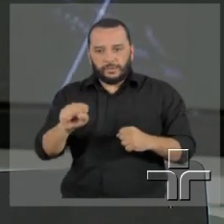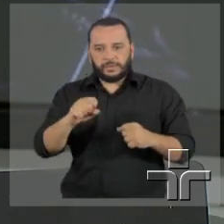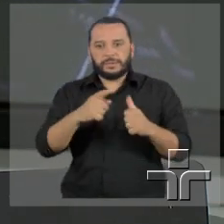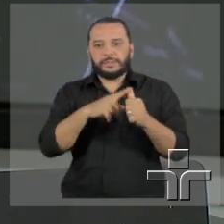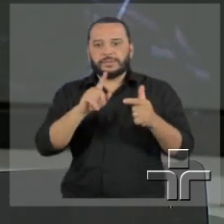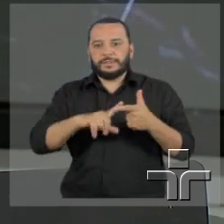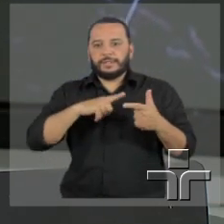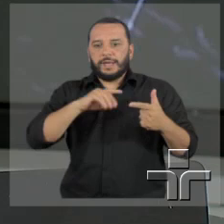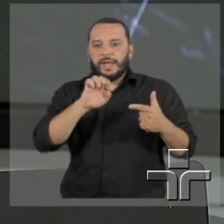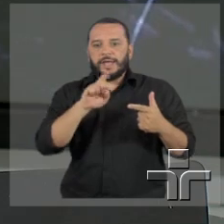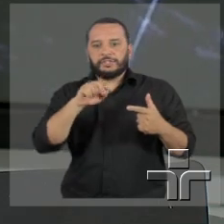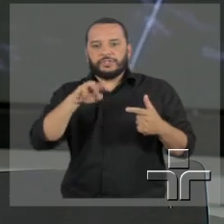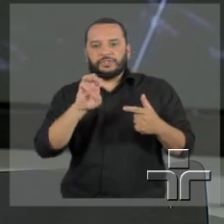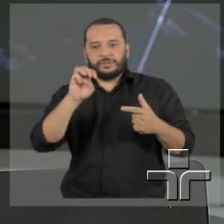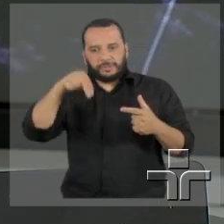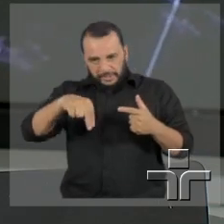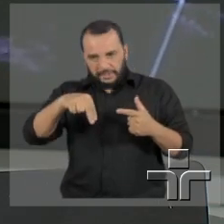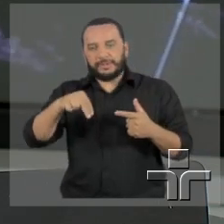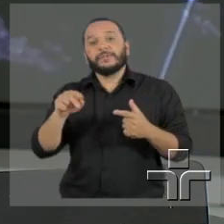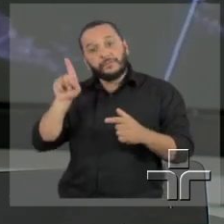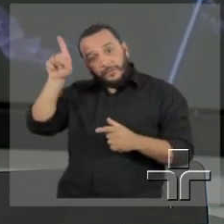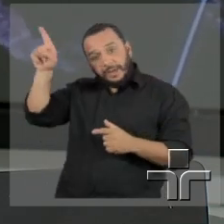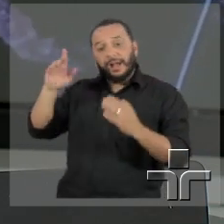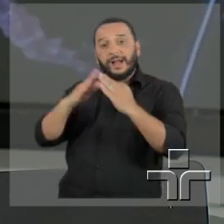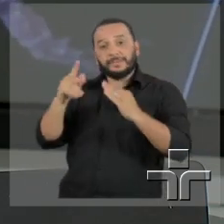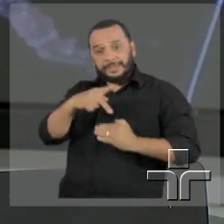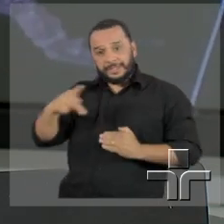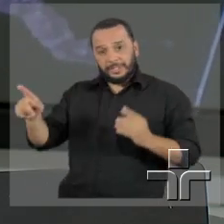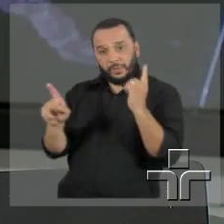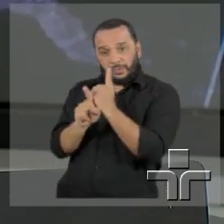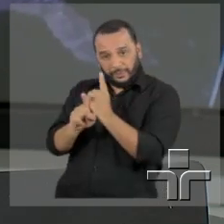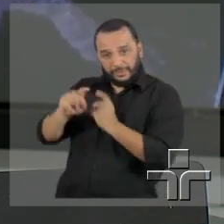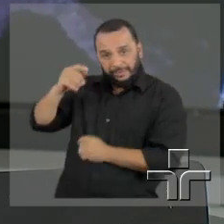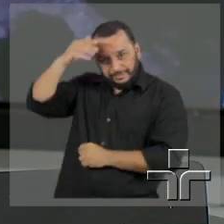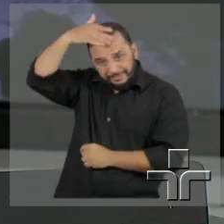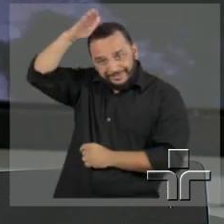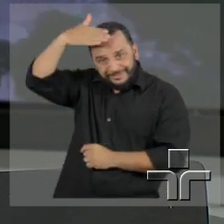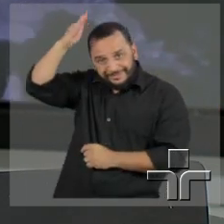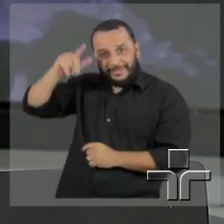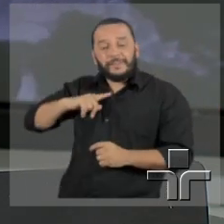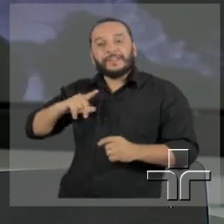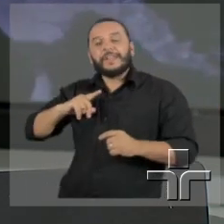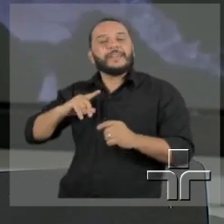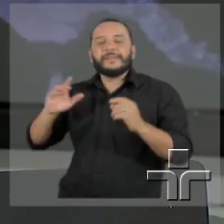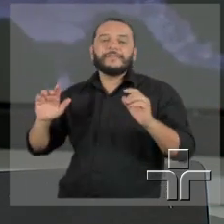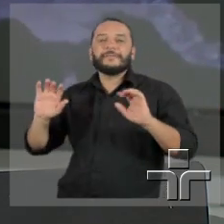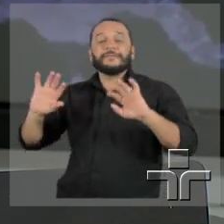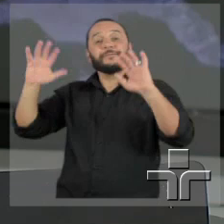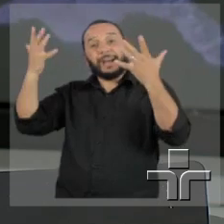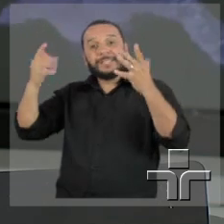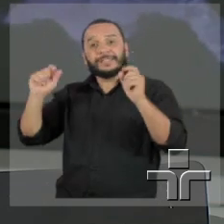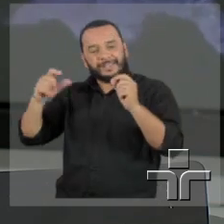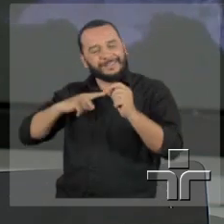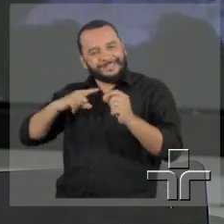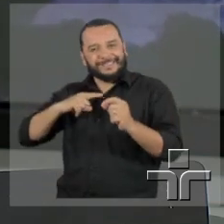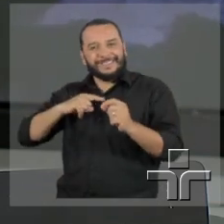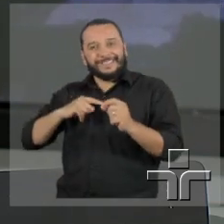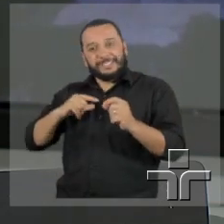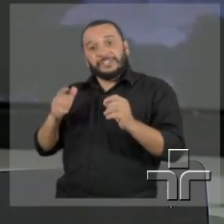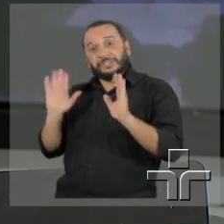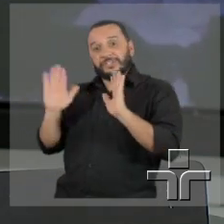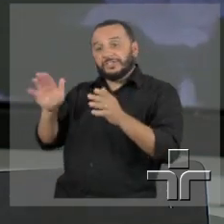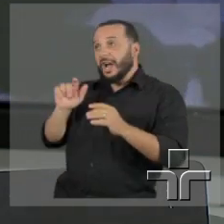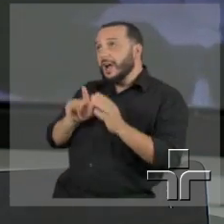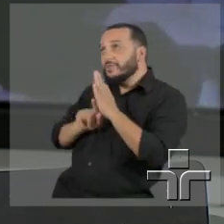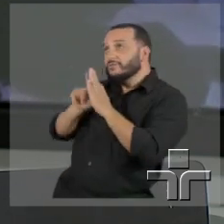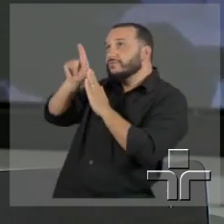Casa Branca e se encontraram com Donald Trump. O encontro faz parte das comemorações da chegada do homem à Lua. Neil Armstrong, o primeiro a